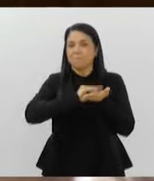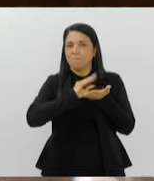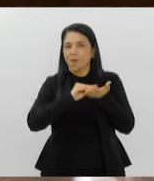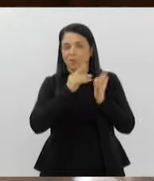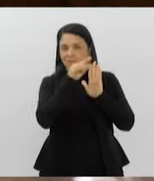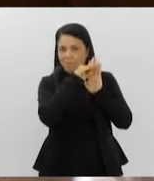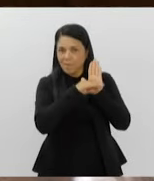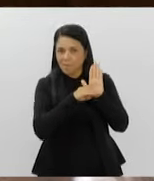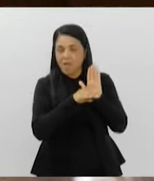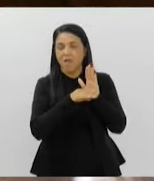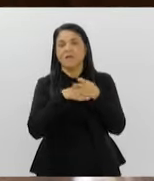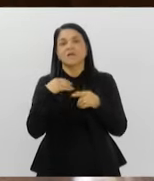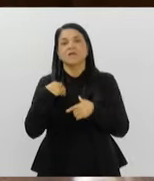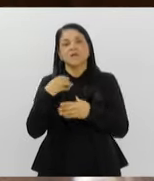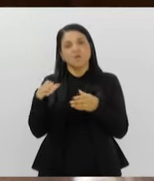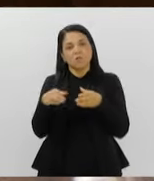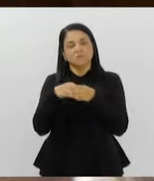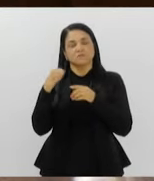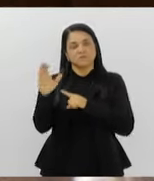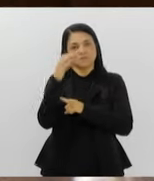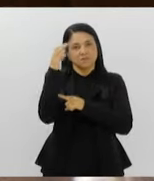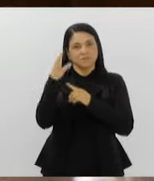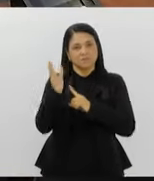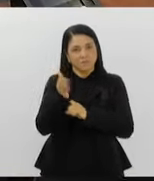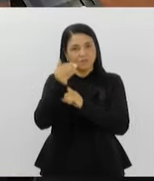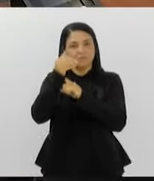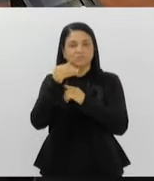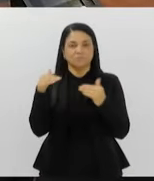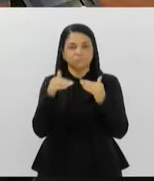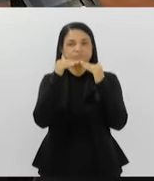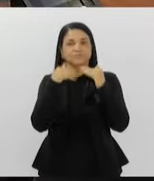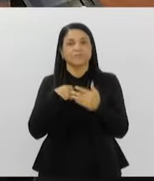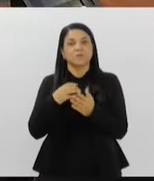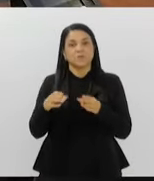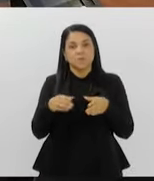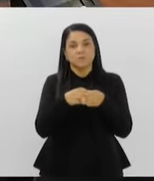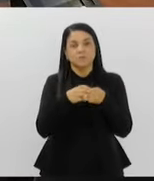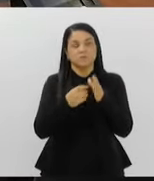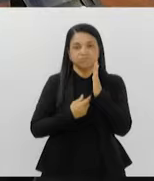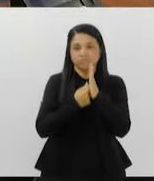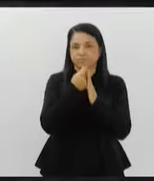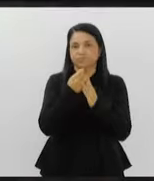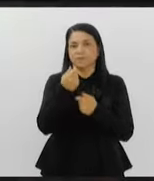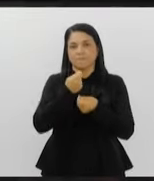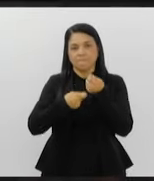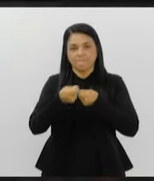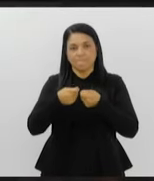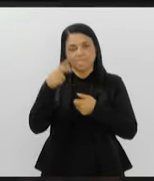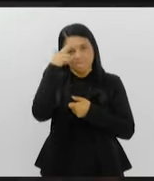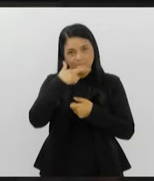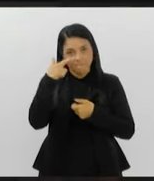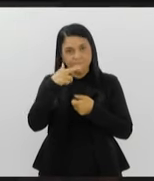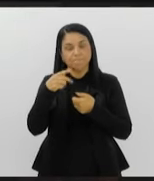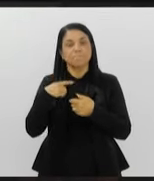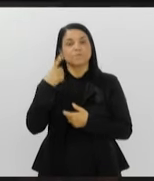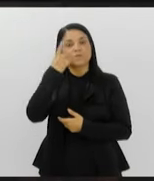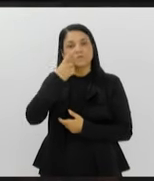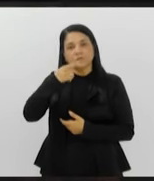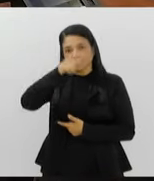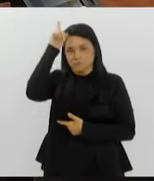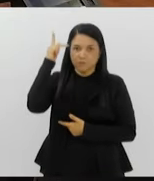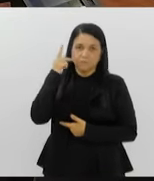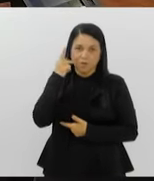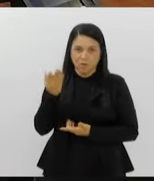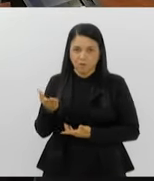da Comissão da Ciência e Tecnologia é favorável. Pela Comissão de Orçamento, Finanças, Fiscalização Financeira e Controle, deputado Luiz Paulo.